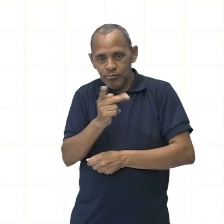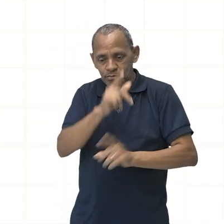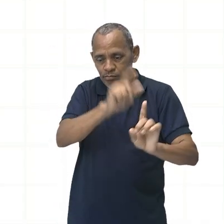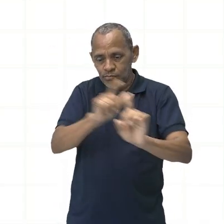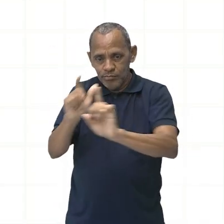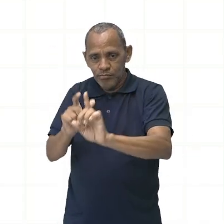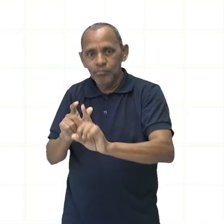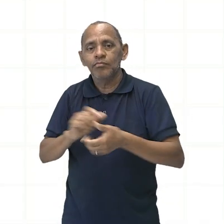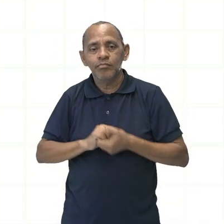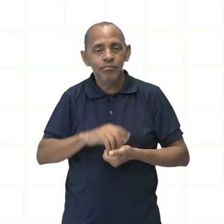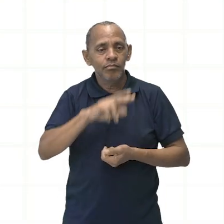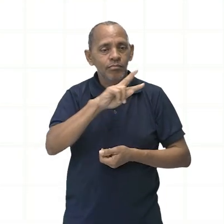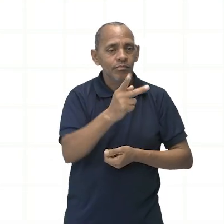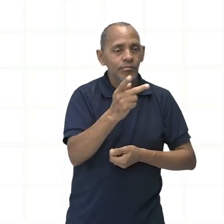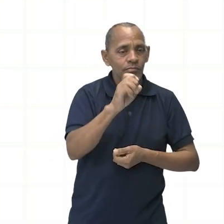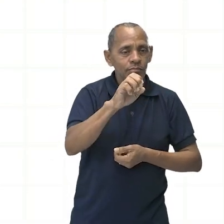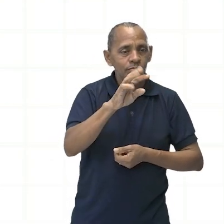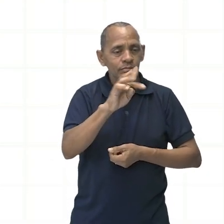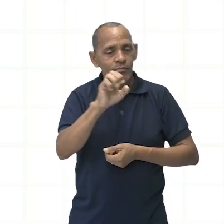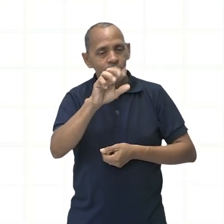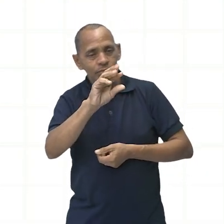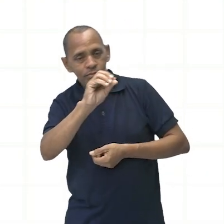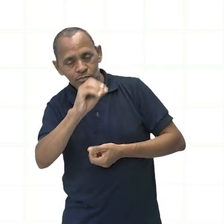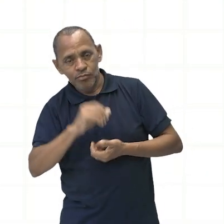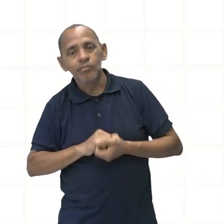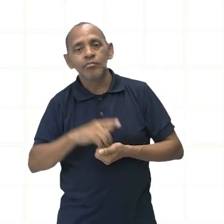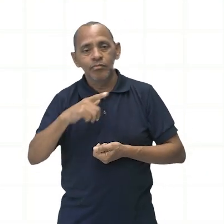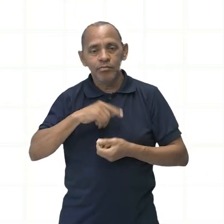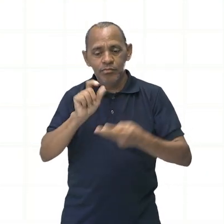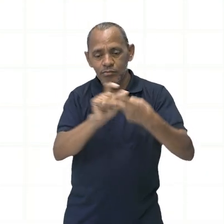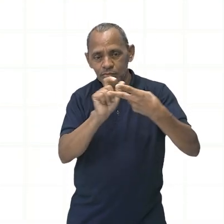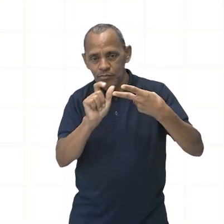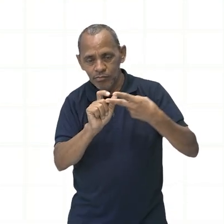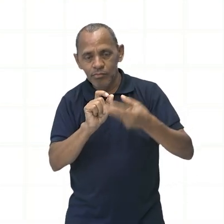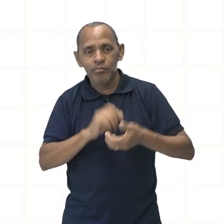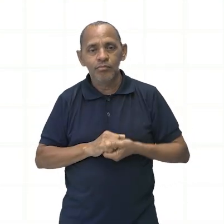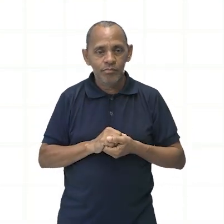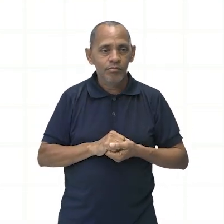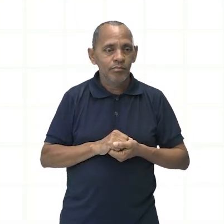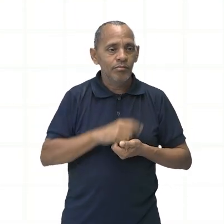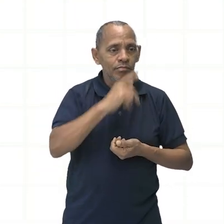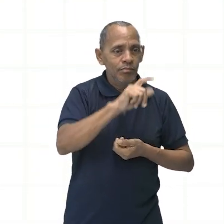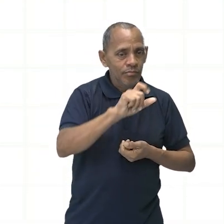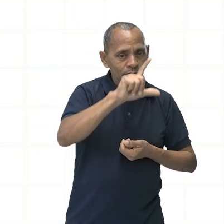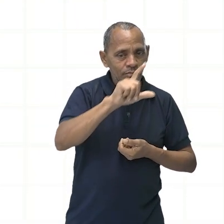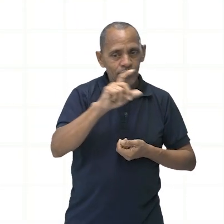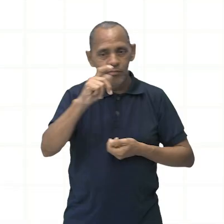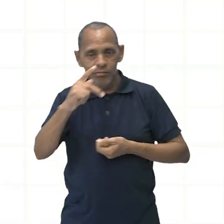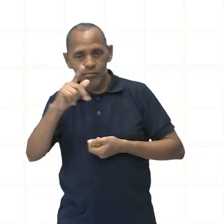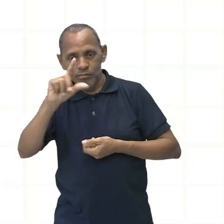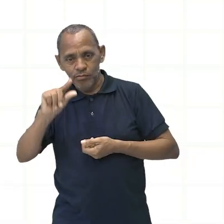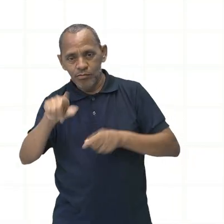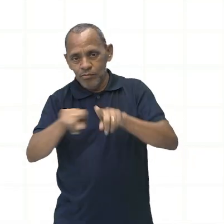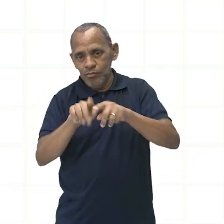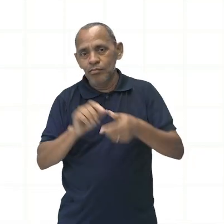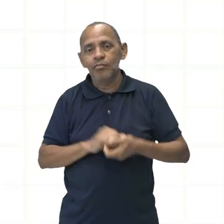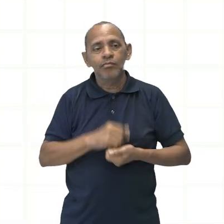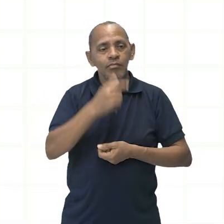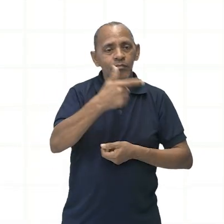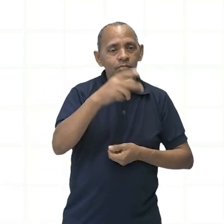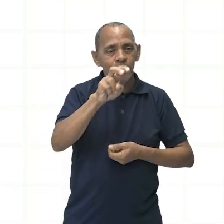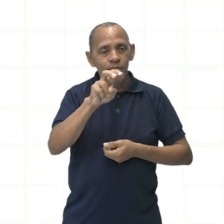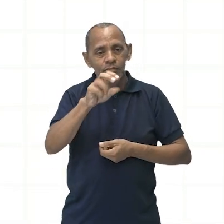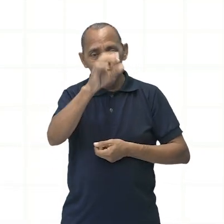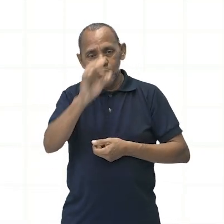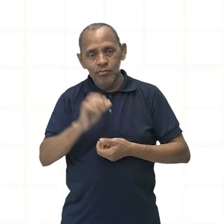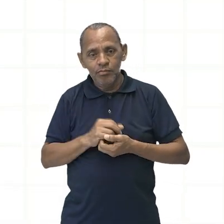Vejam a proporção desse cruzamento. Então, a gente entende que nós temos 2 indivíduos que são heterozigotos, porque apresentam tanto o alelo